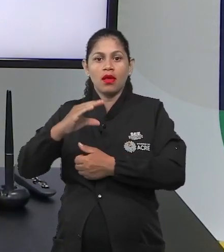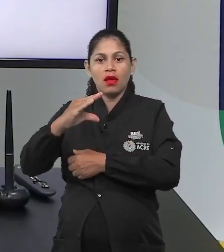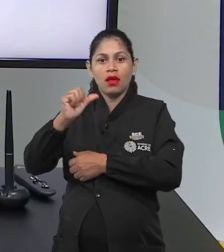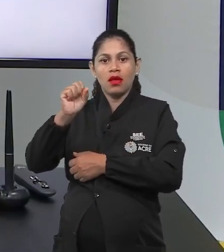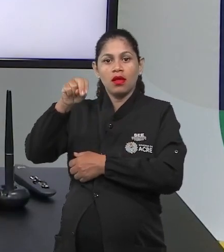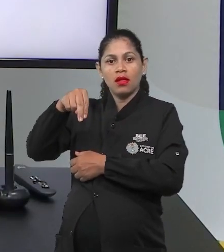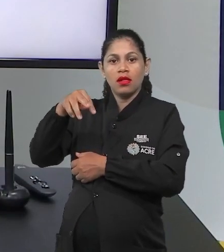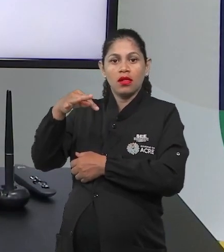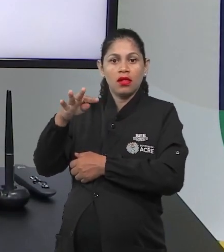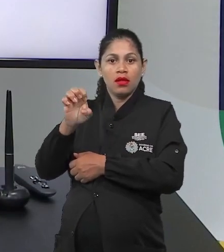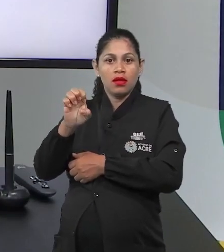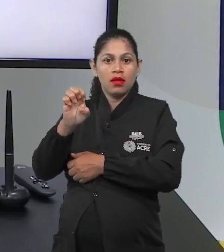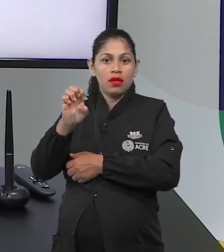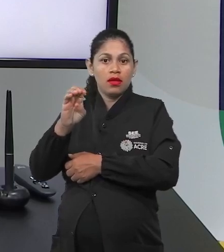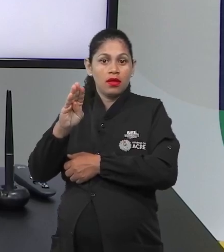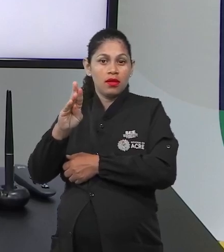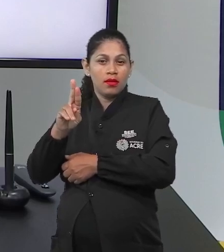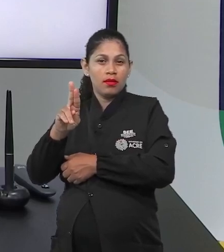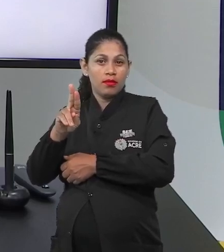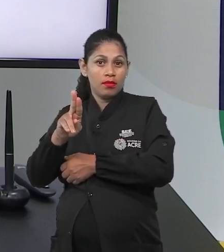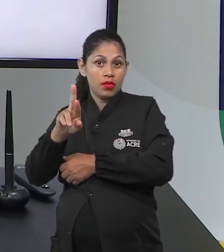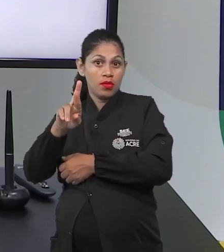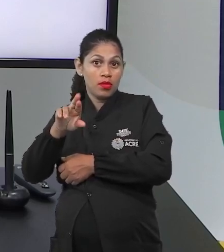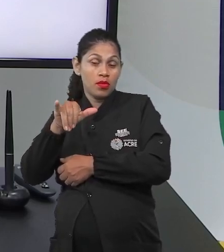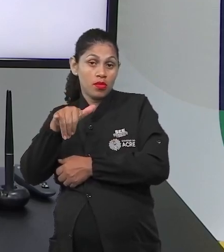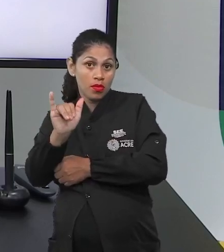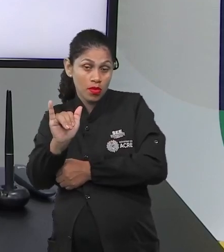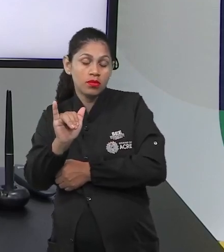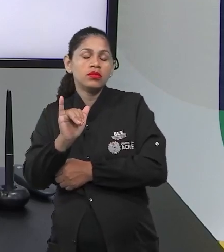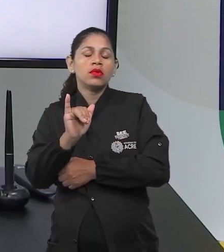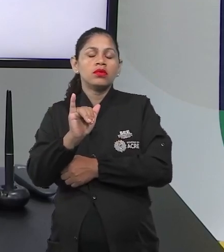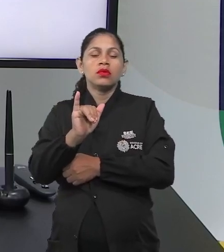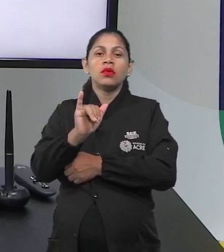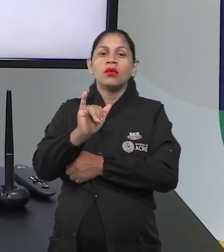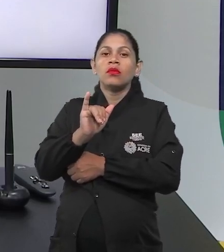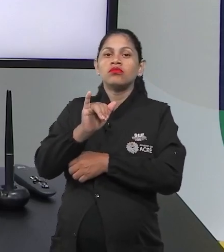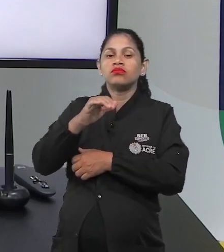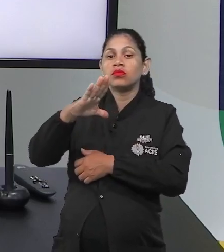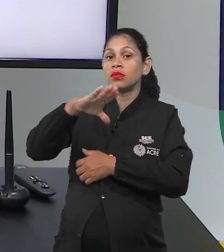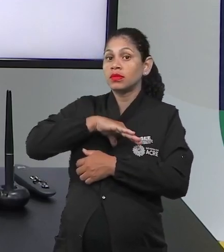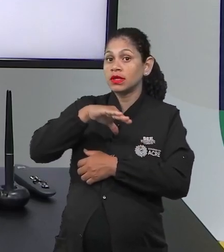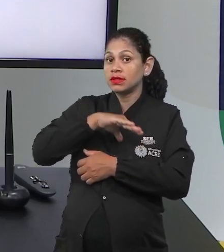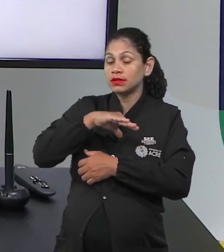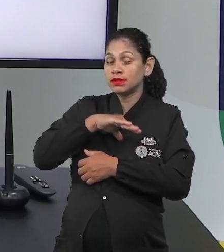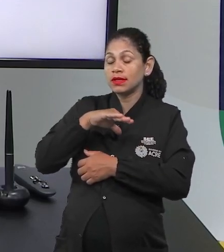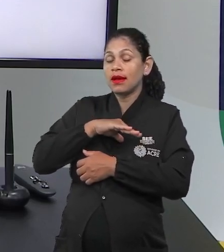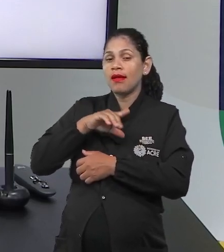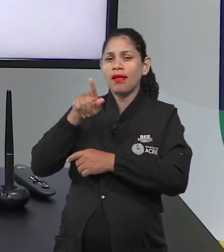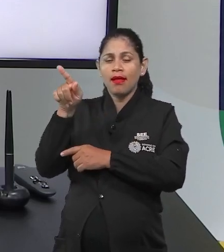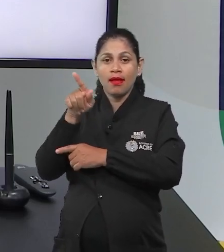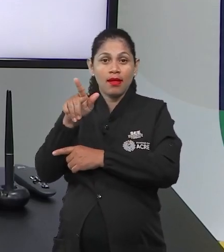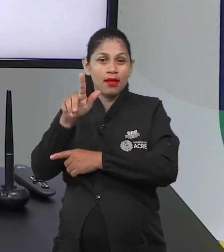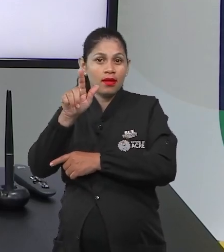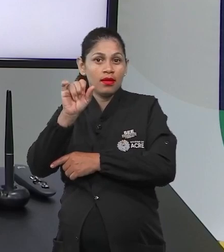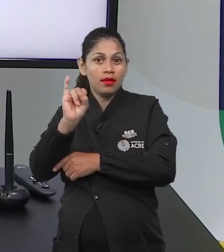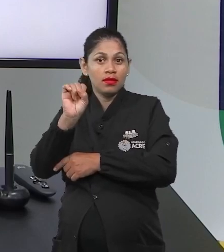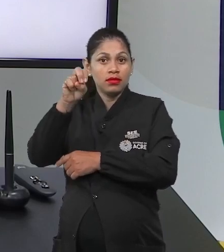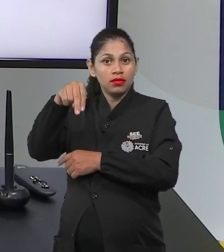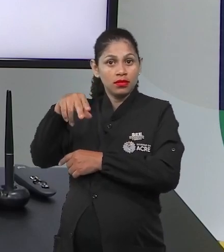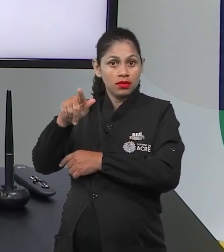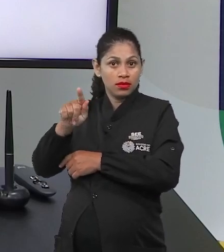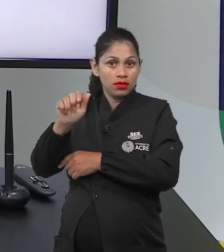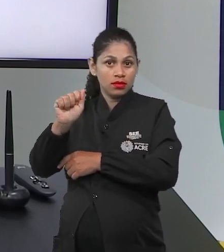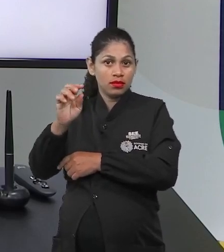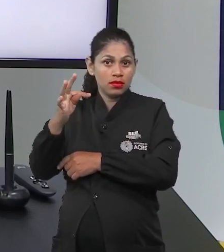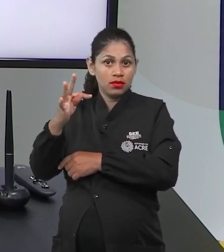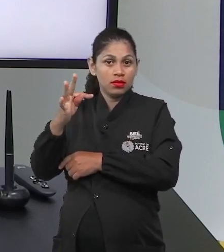na Inglaterra e essa história ela tem uma espécie de importância muito grande, porque naquela